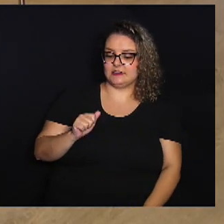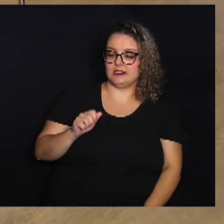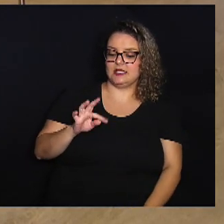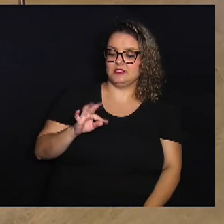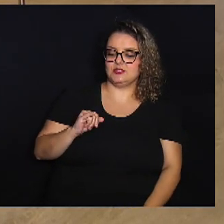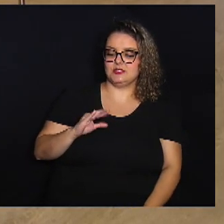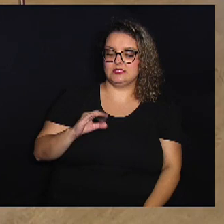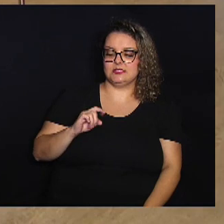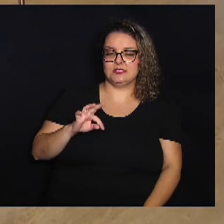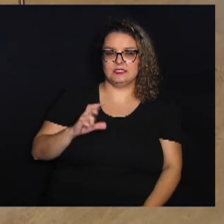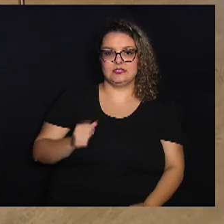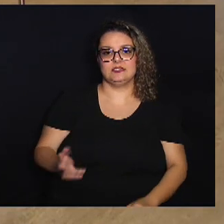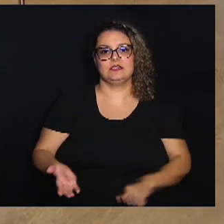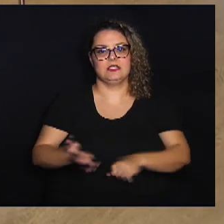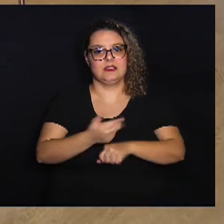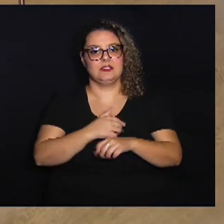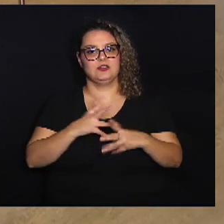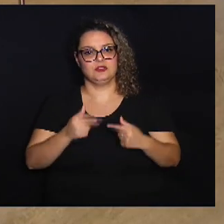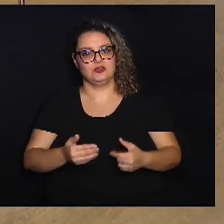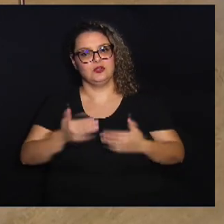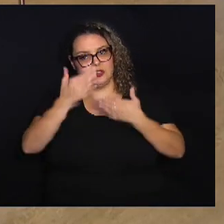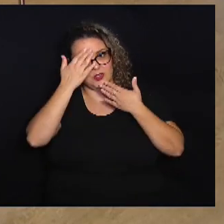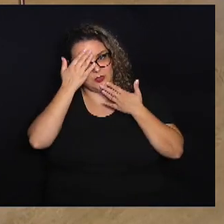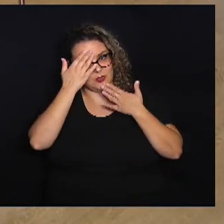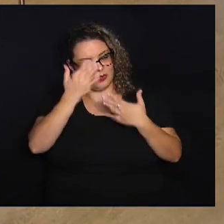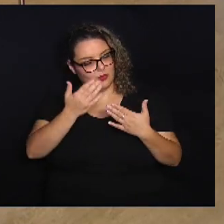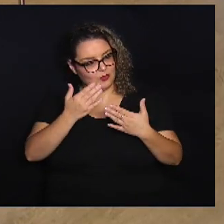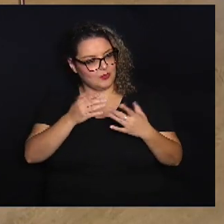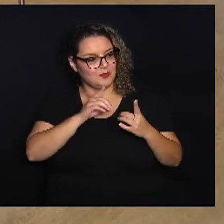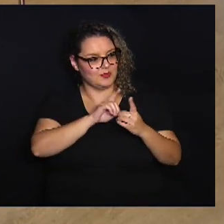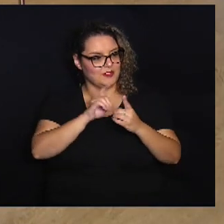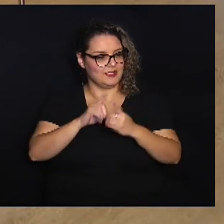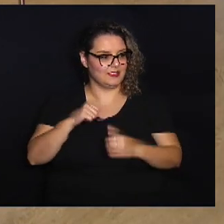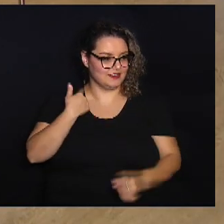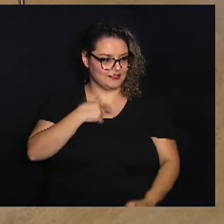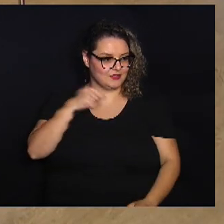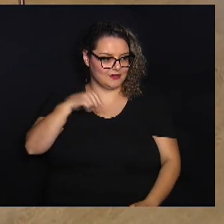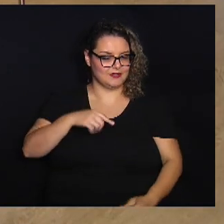estaticista. Antes de mais nada, muito obrigado por atender a gente aqui.